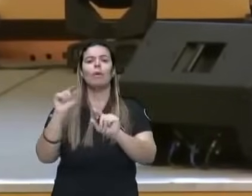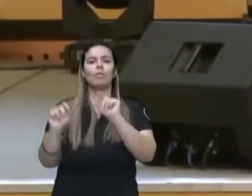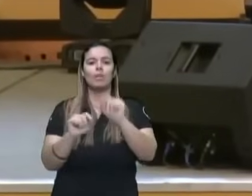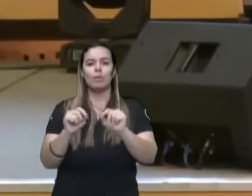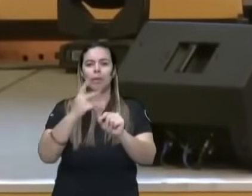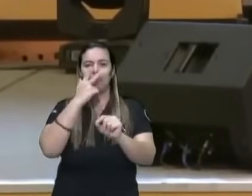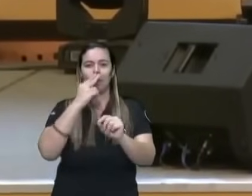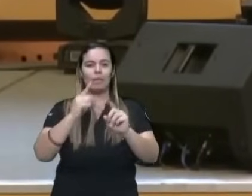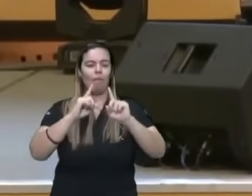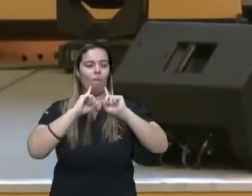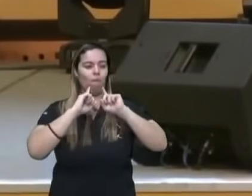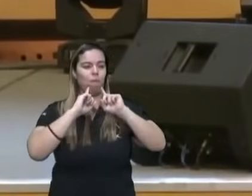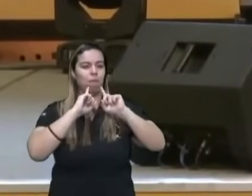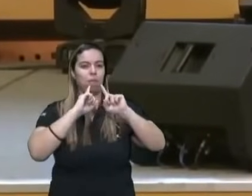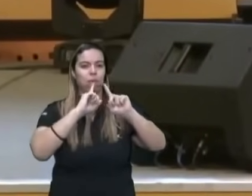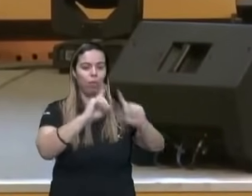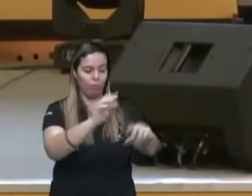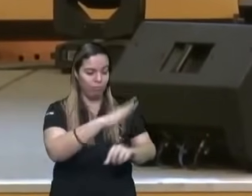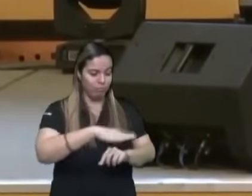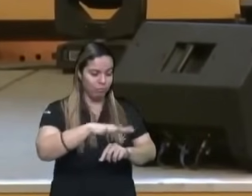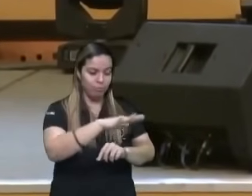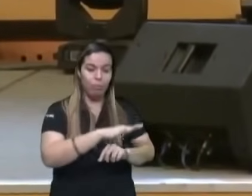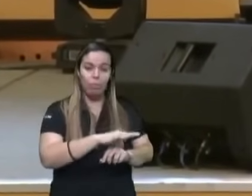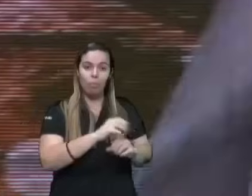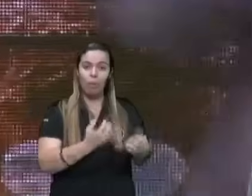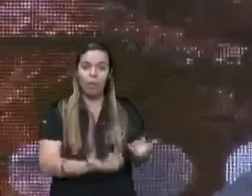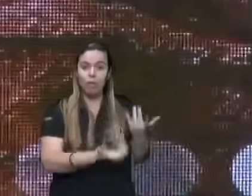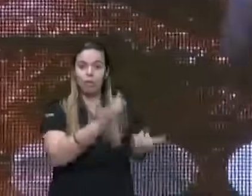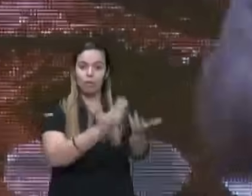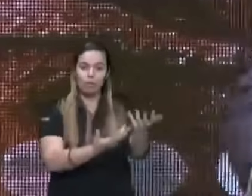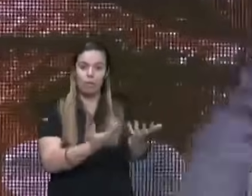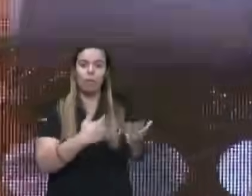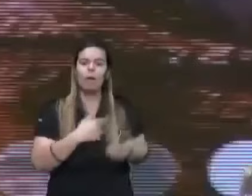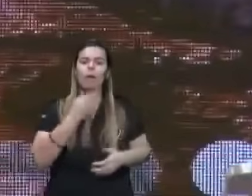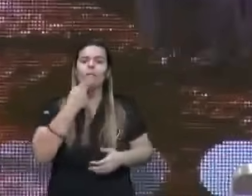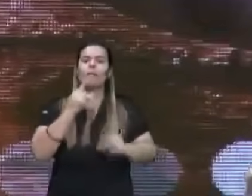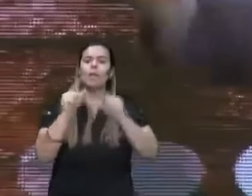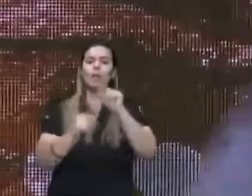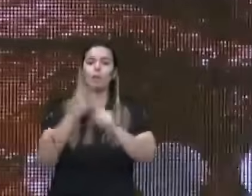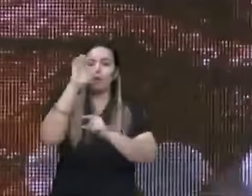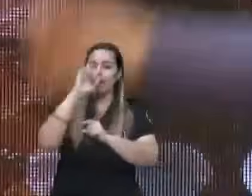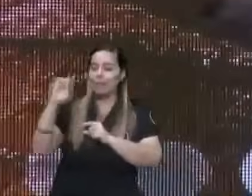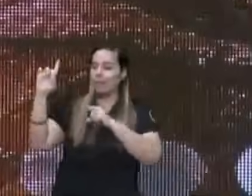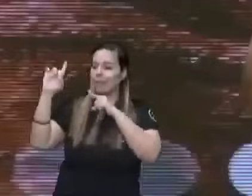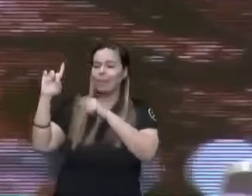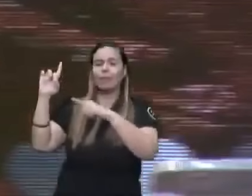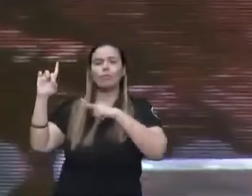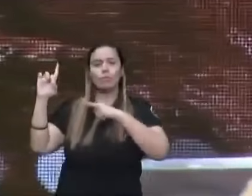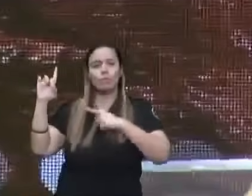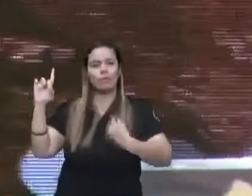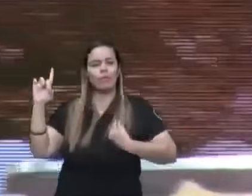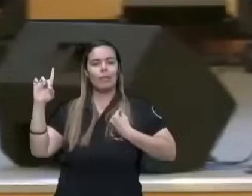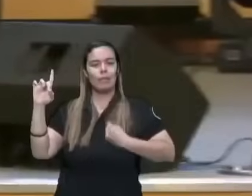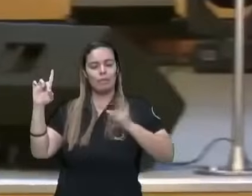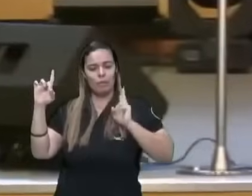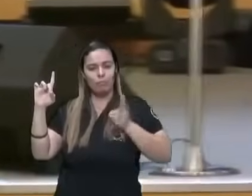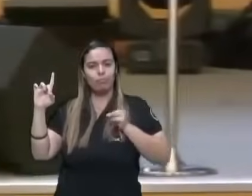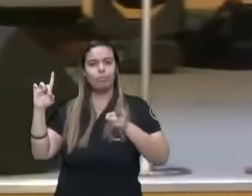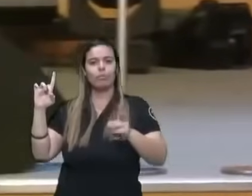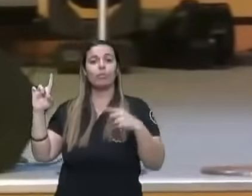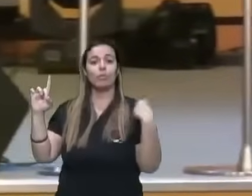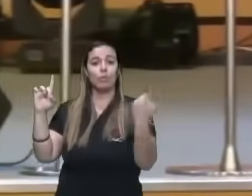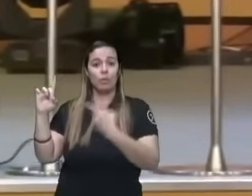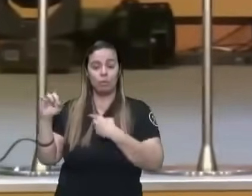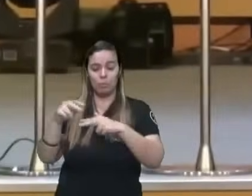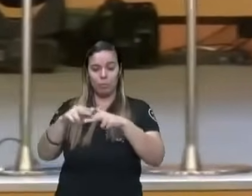bomba atômica no reino do diabo. Eu sei que o meu Redentor vive e que